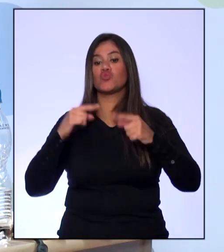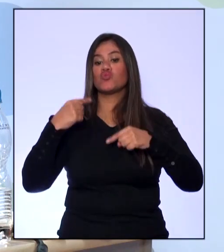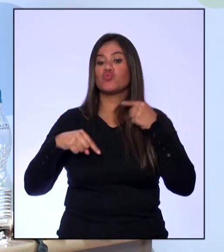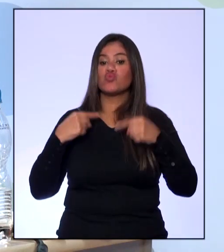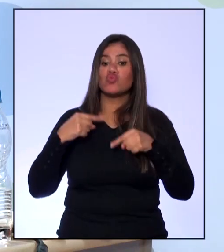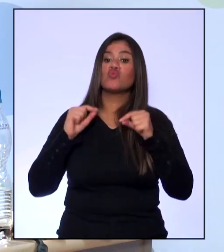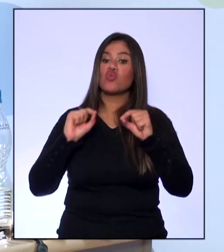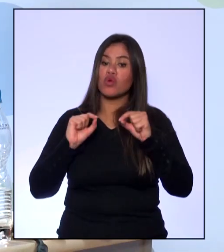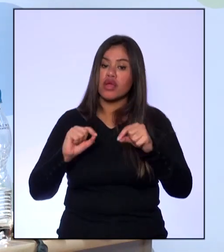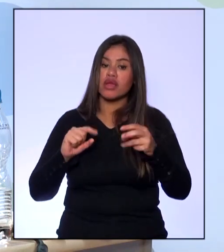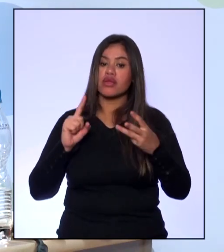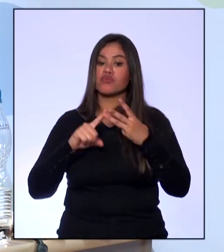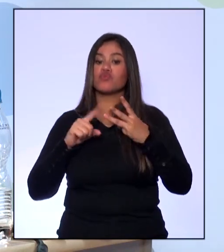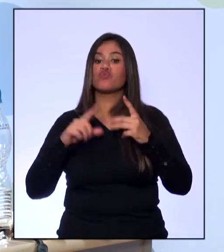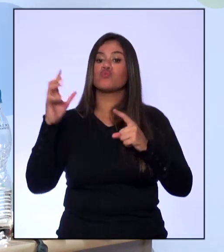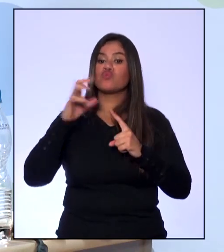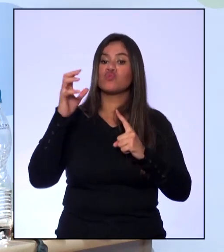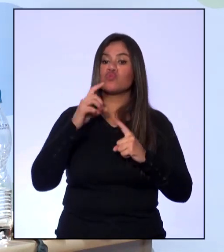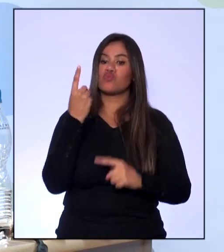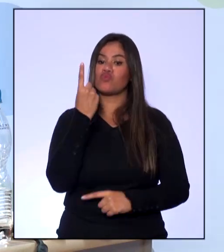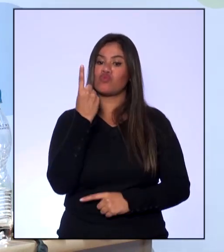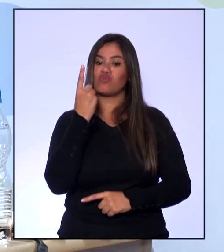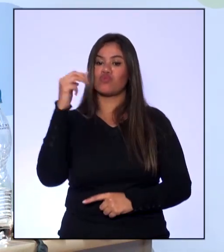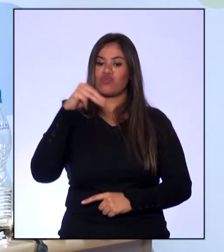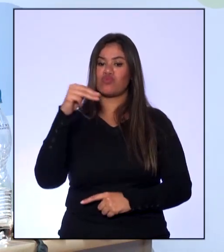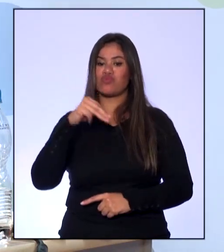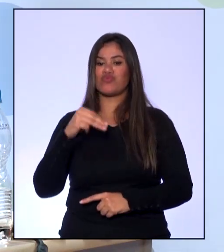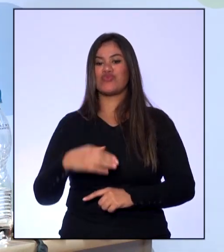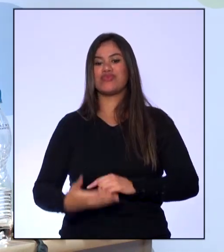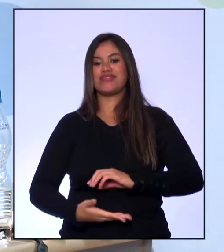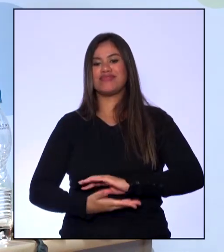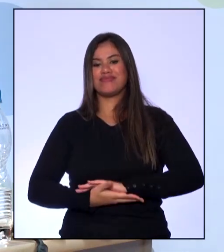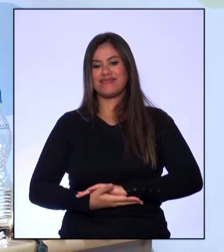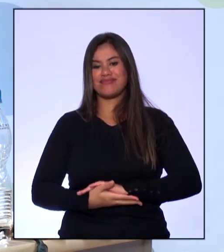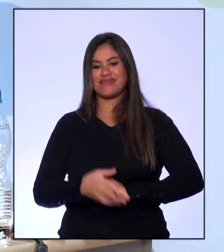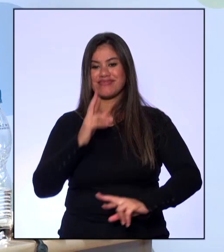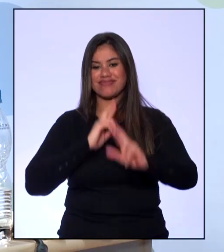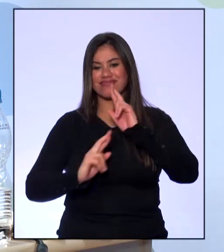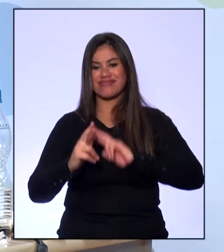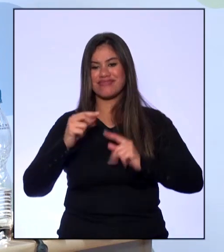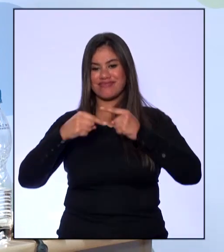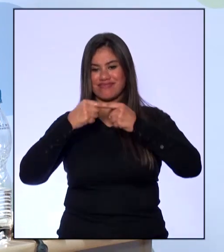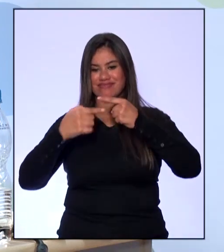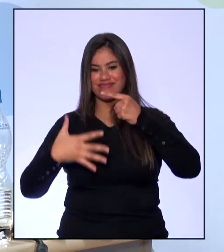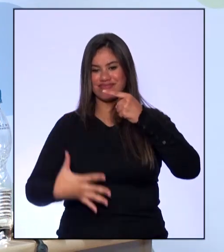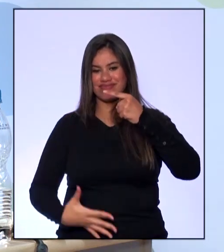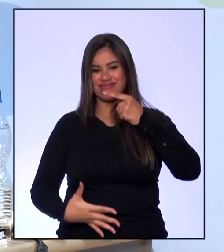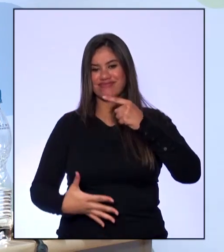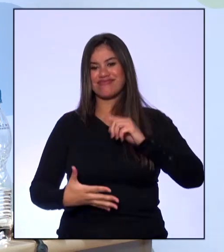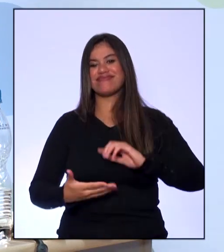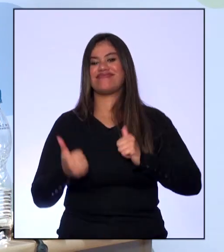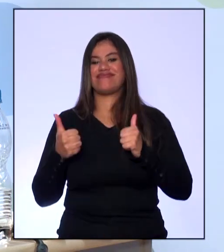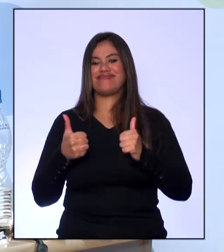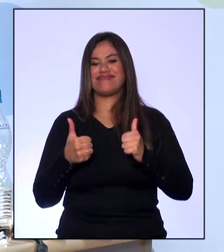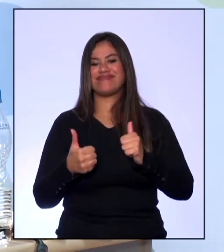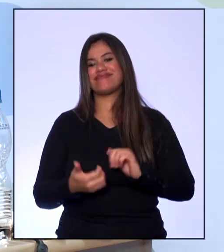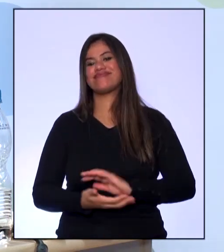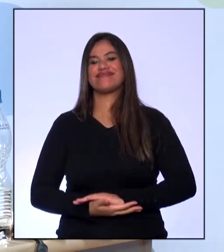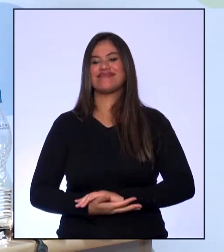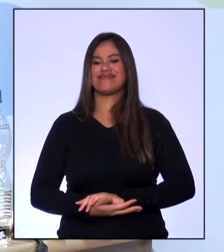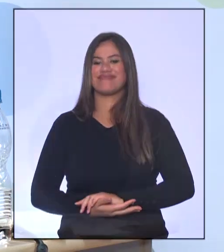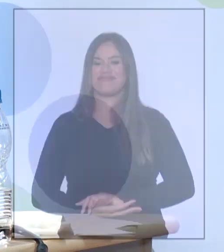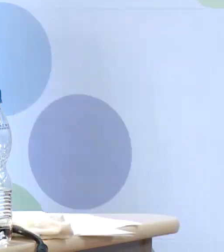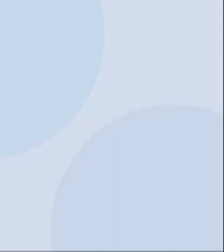que o outro tenta convencer, tá bom? Um último minutinho para vocês colocarem respostas no chat, que é o último exercício, tudo bem? Um